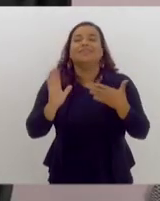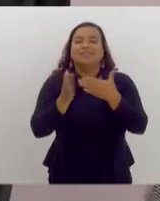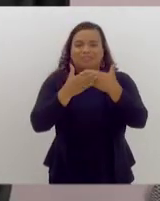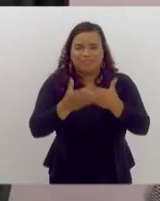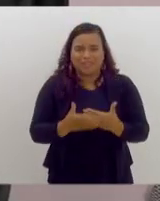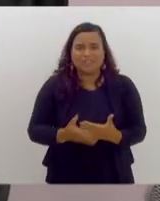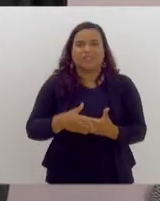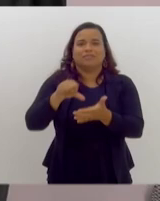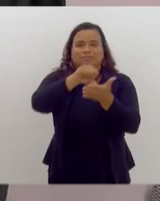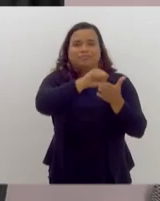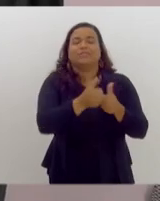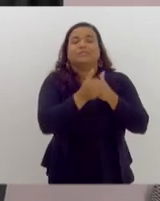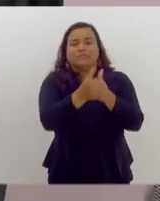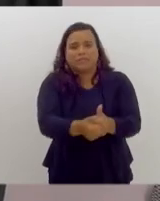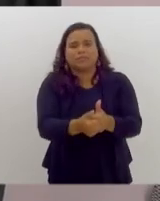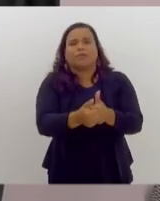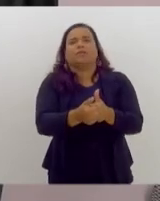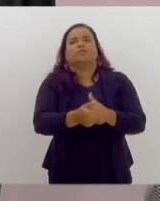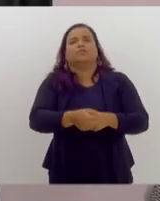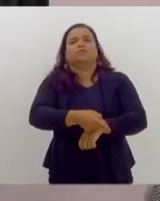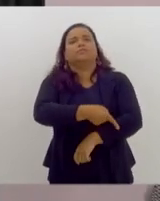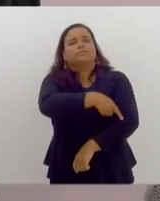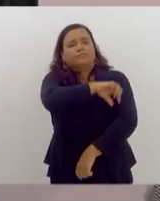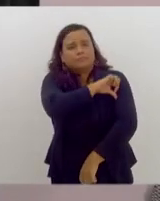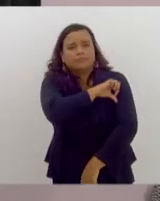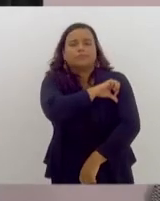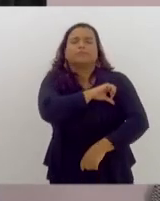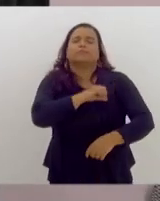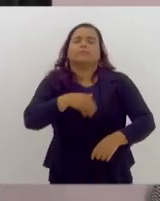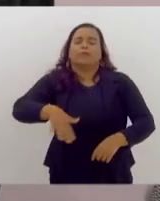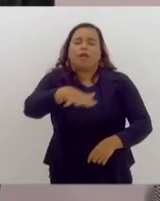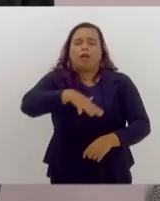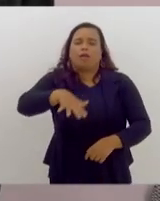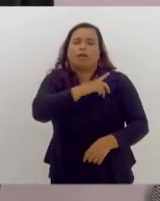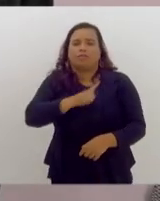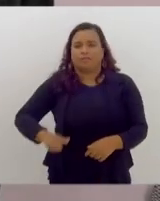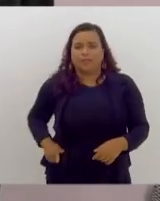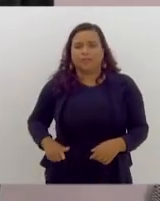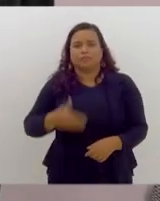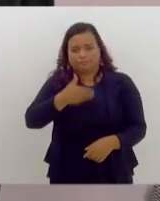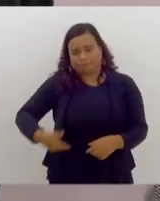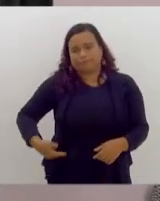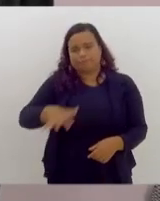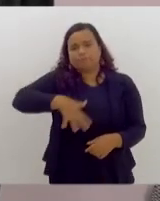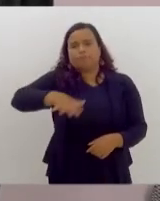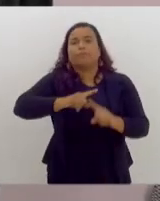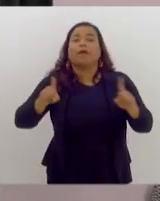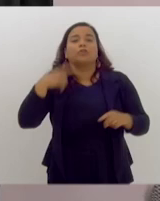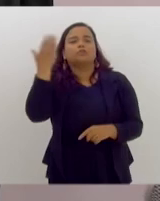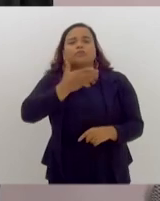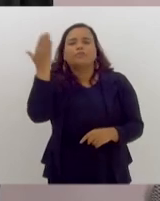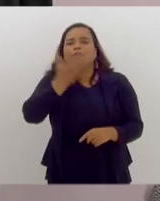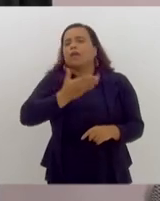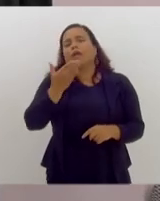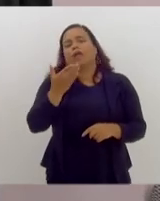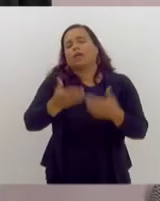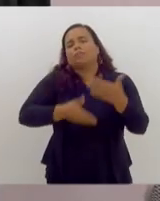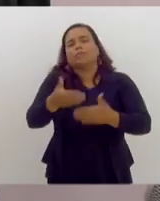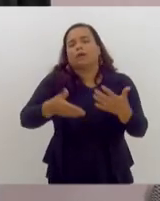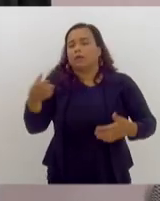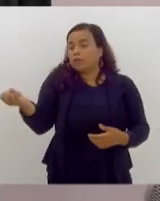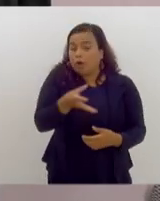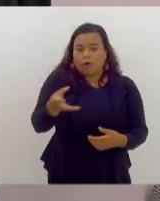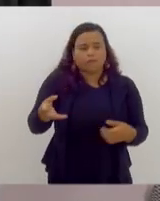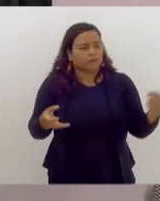segundo segmento do ensino fundamental do governo. Mas a gente não tem visto um processo de abertura de novas unidades